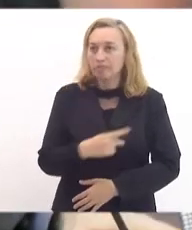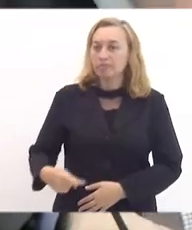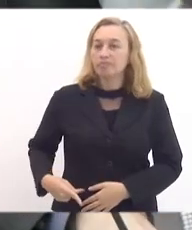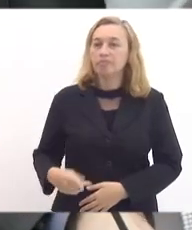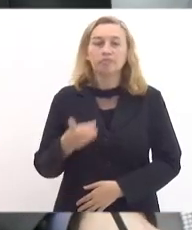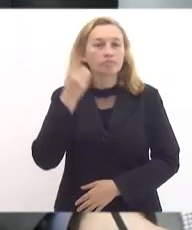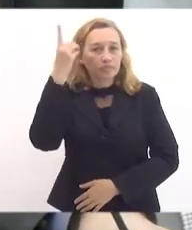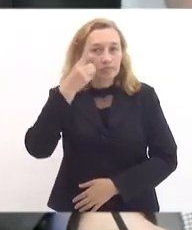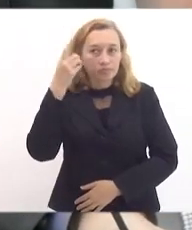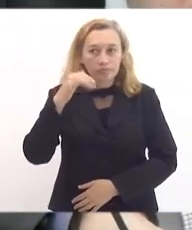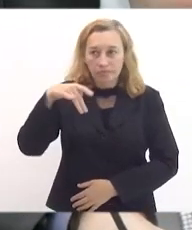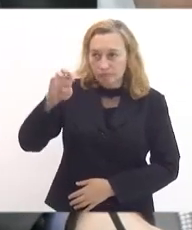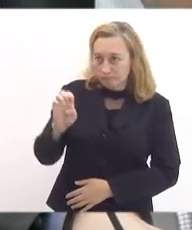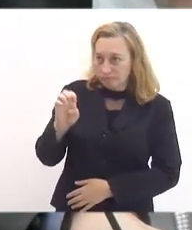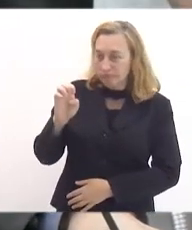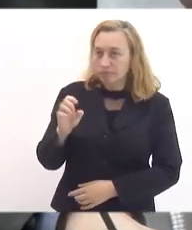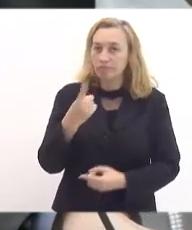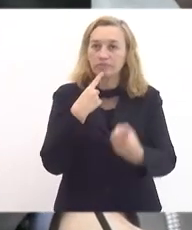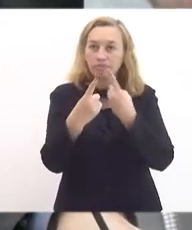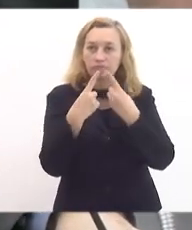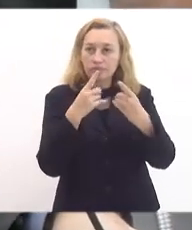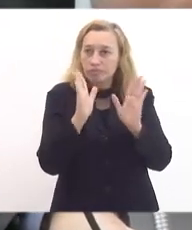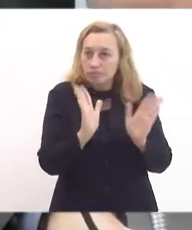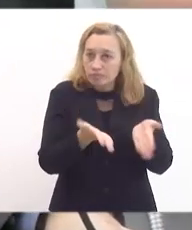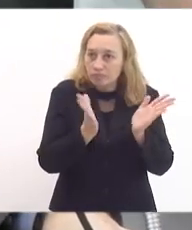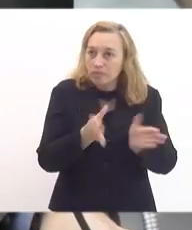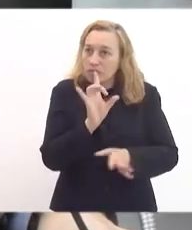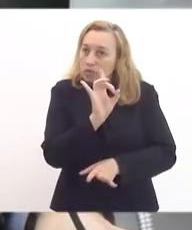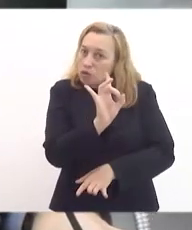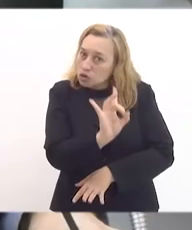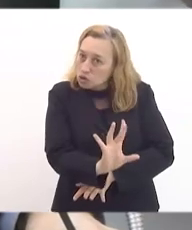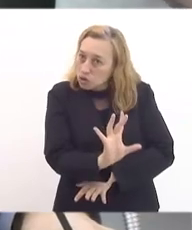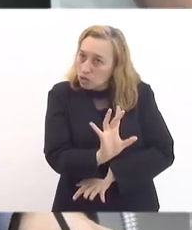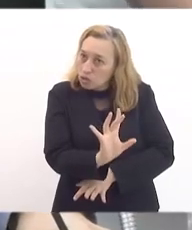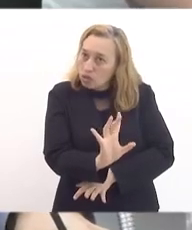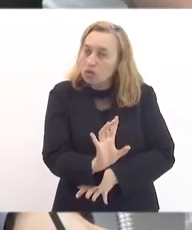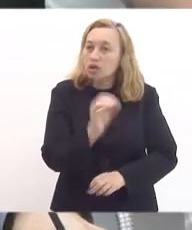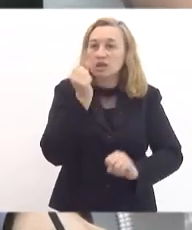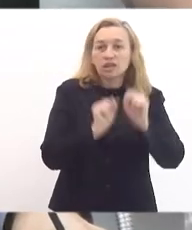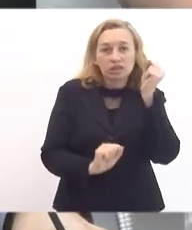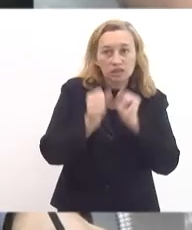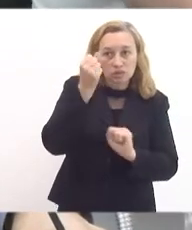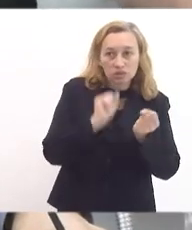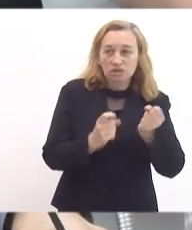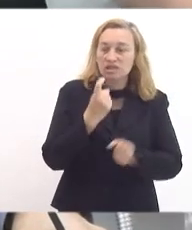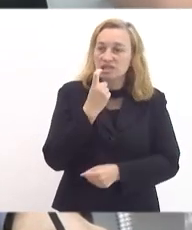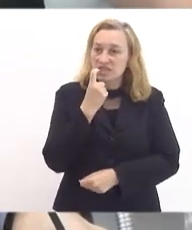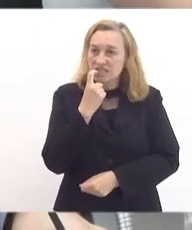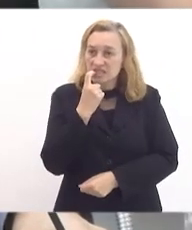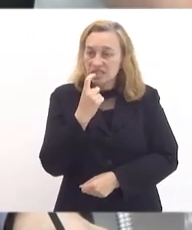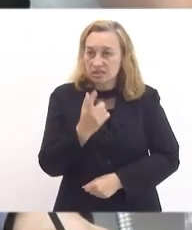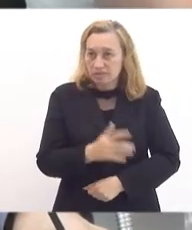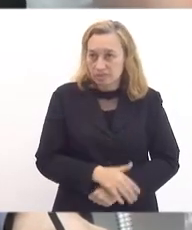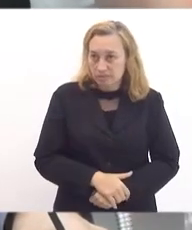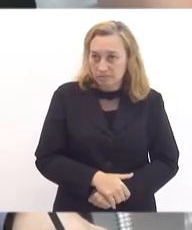Alexandre dizer que o nosso debate hoje a sua mente sobre a indústria plástica